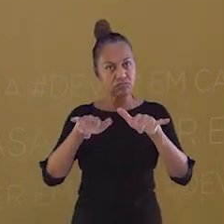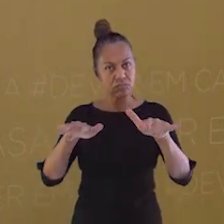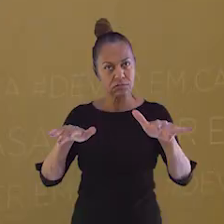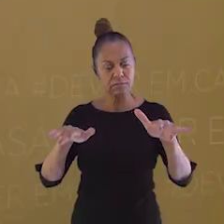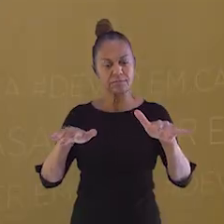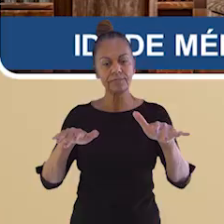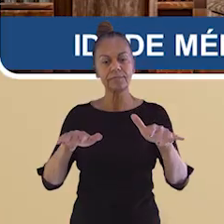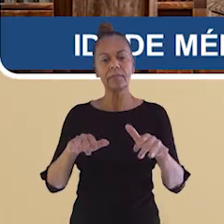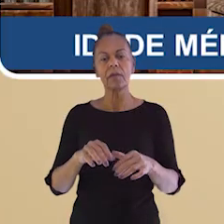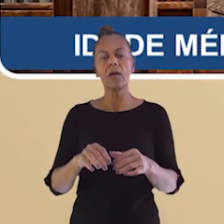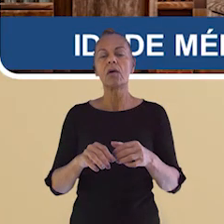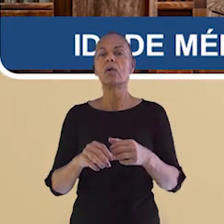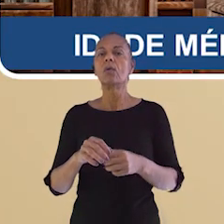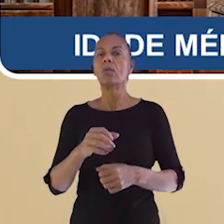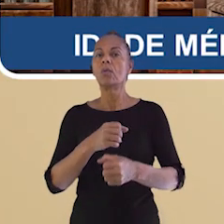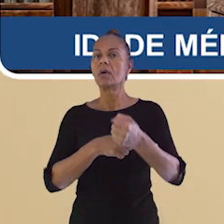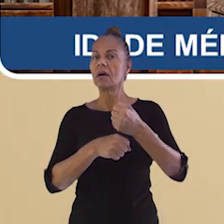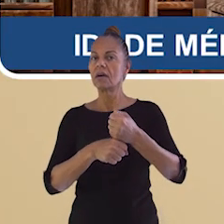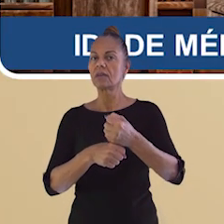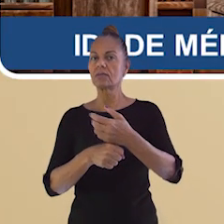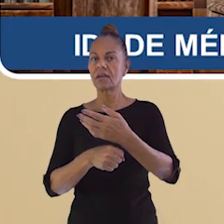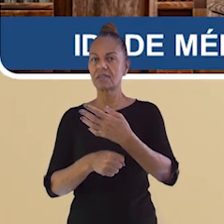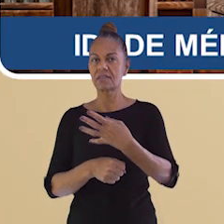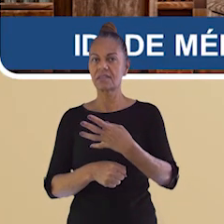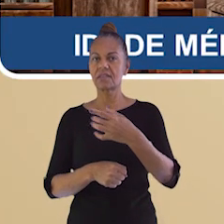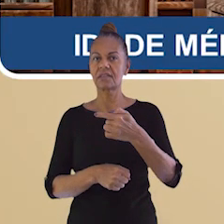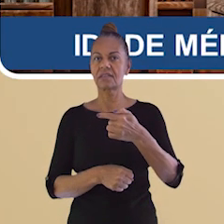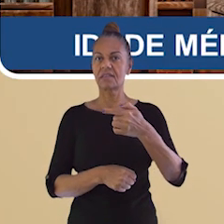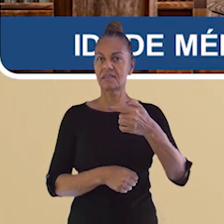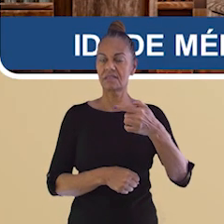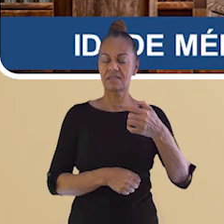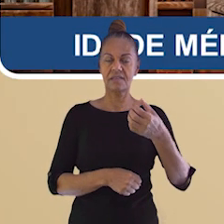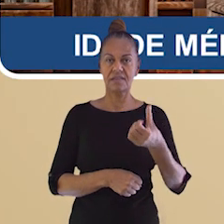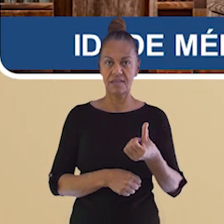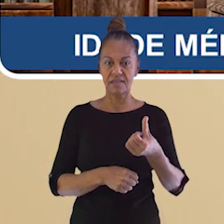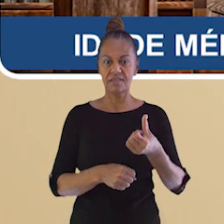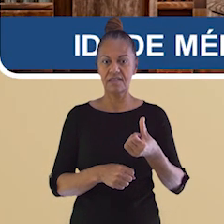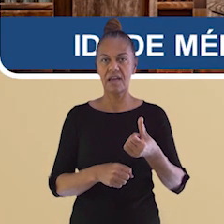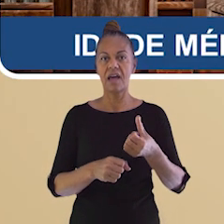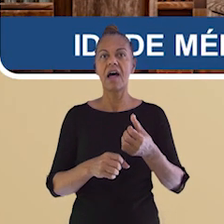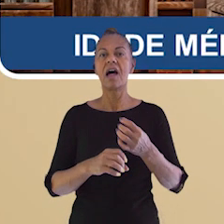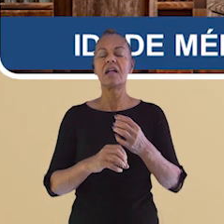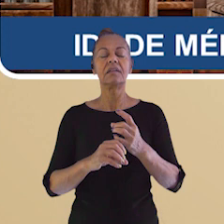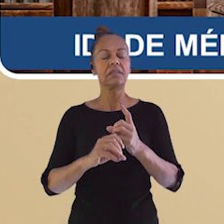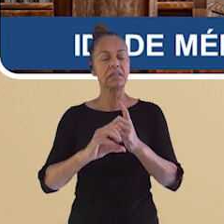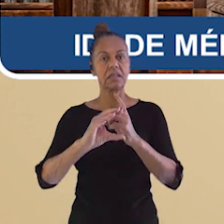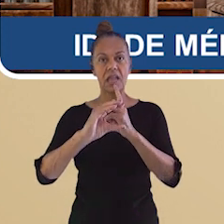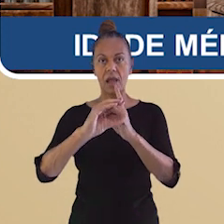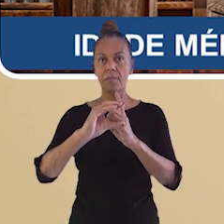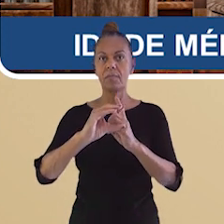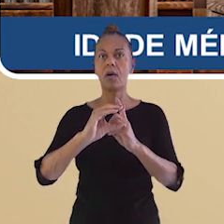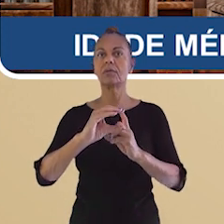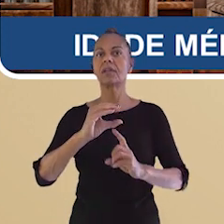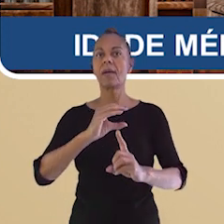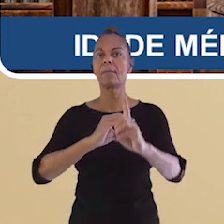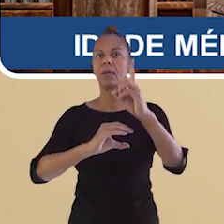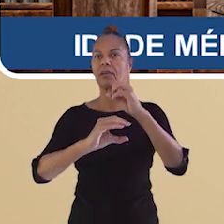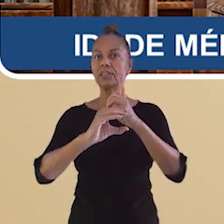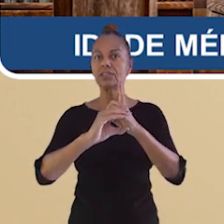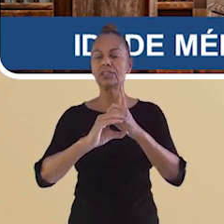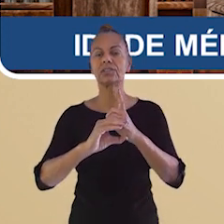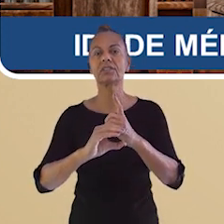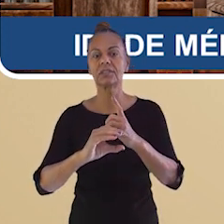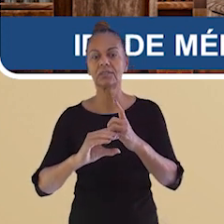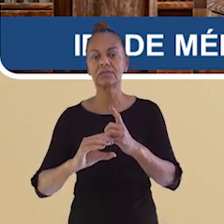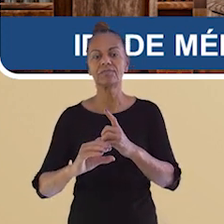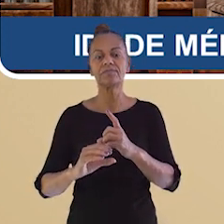mundo. No ano de 476 d.C., foi iniciada a Idade Média, período no qual